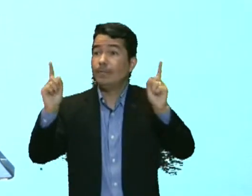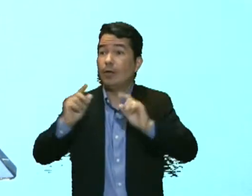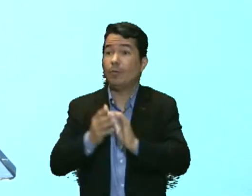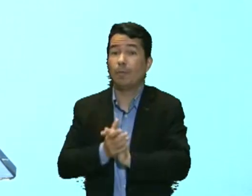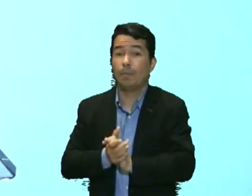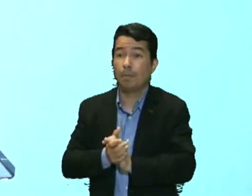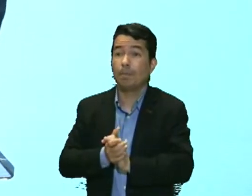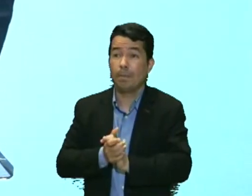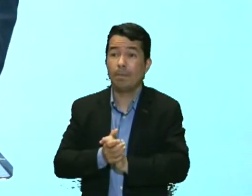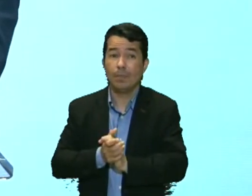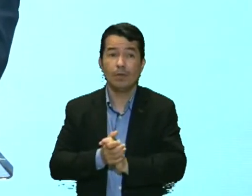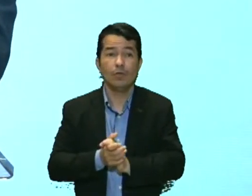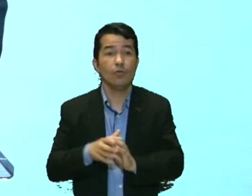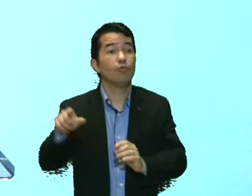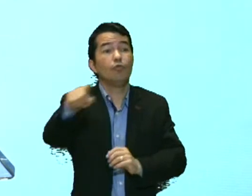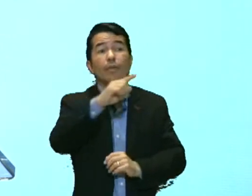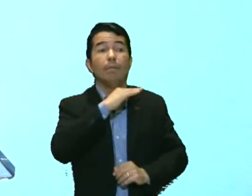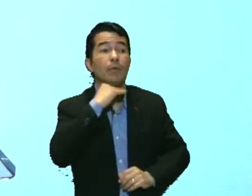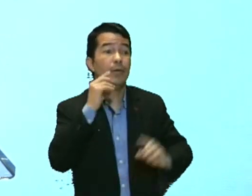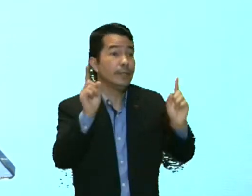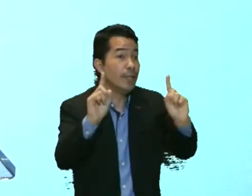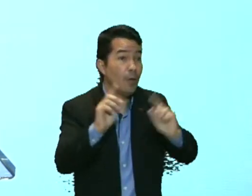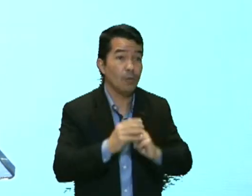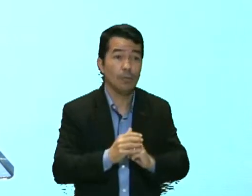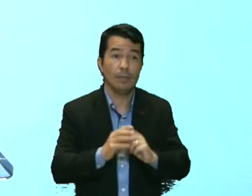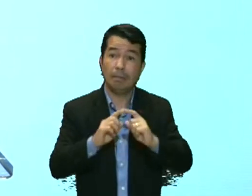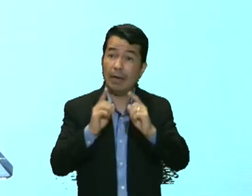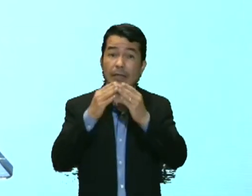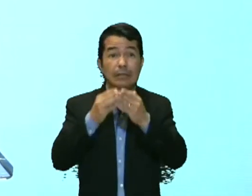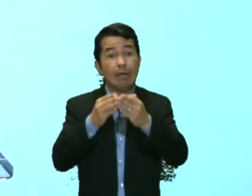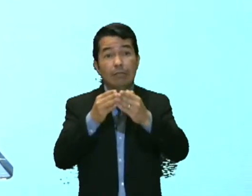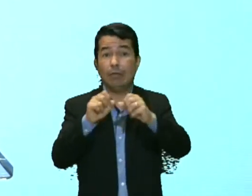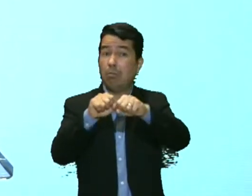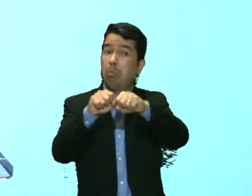aqui vai morrer, só que o navio vai ser destruído.